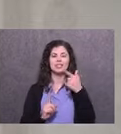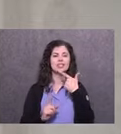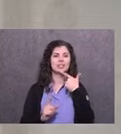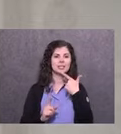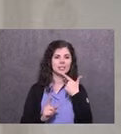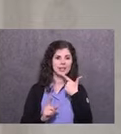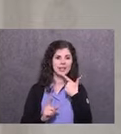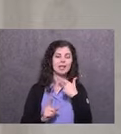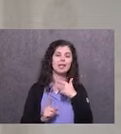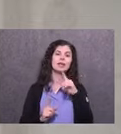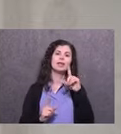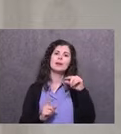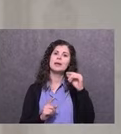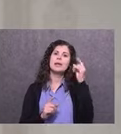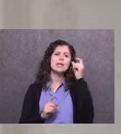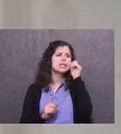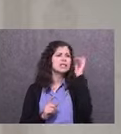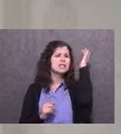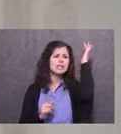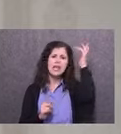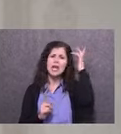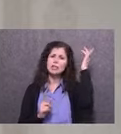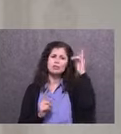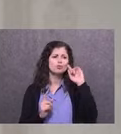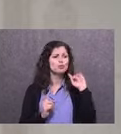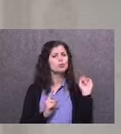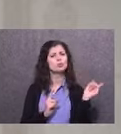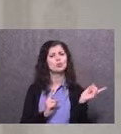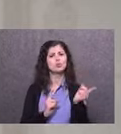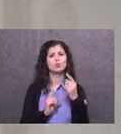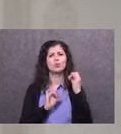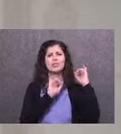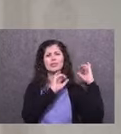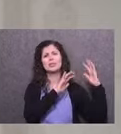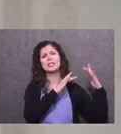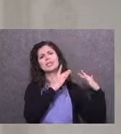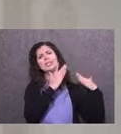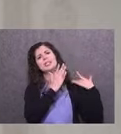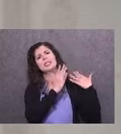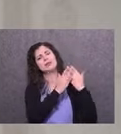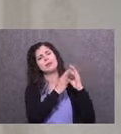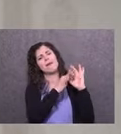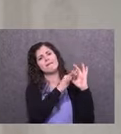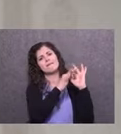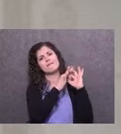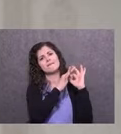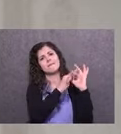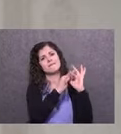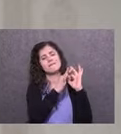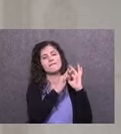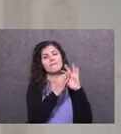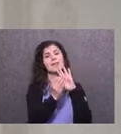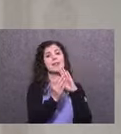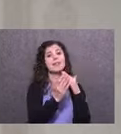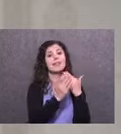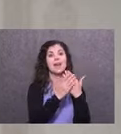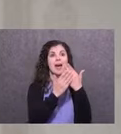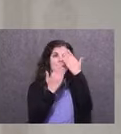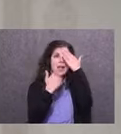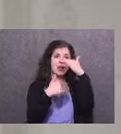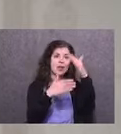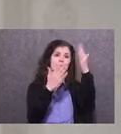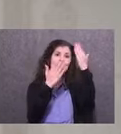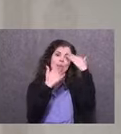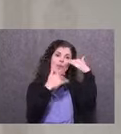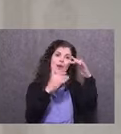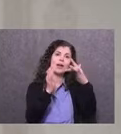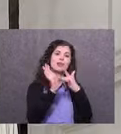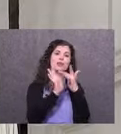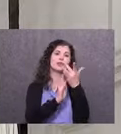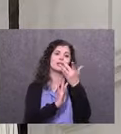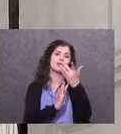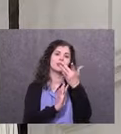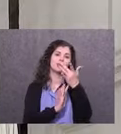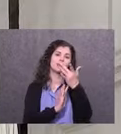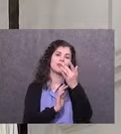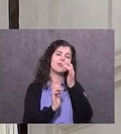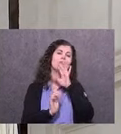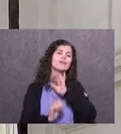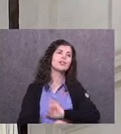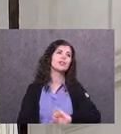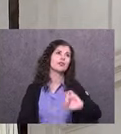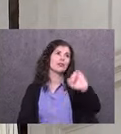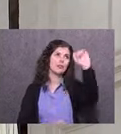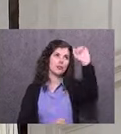santos que desde o princípio do mundo viveram na vossa amizade para cantar os vossos louvores por Jesus Cristo, vosso